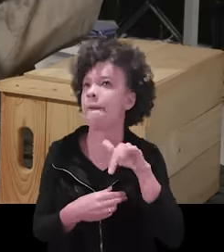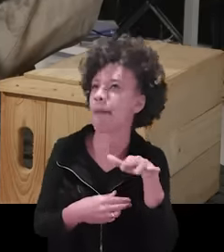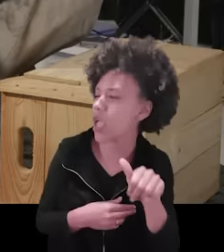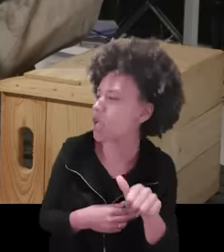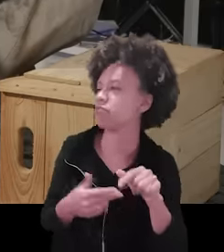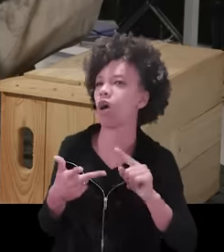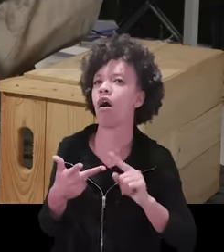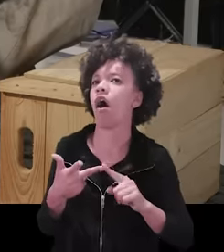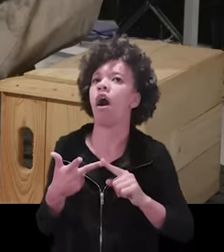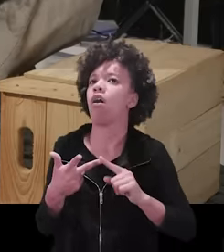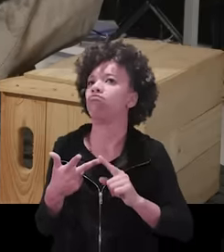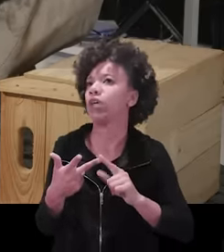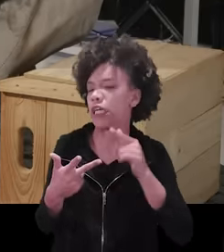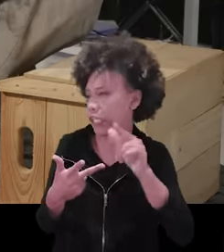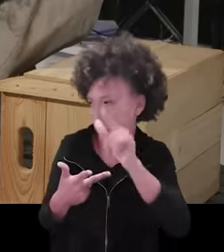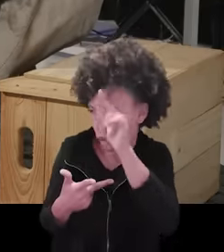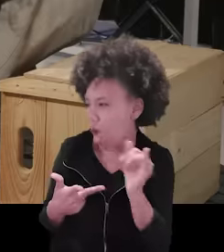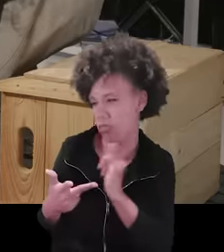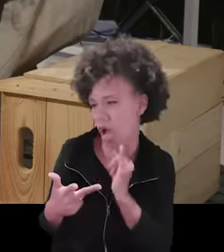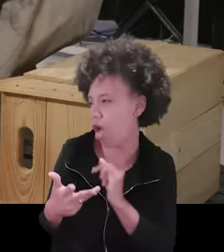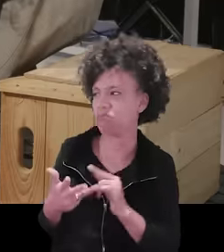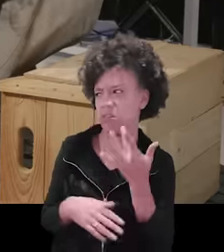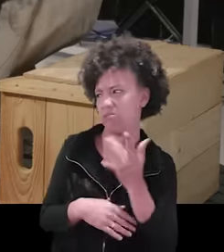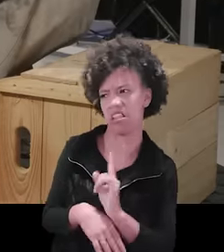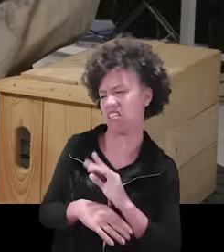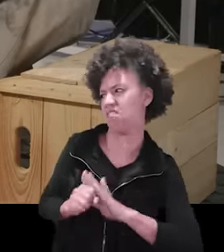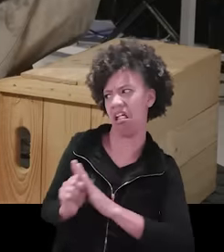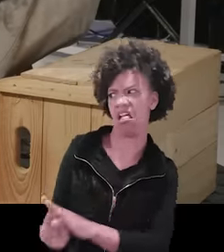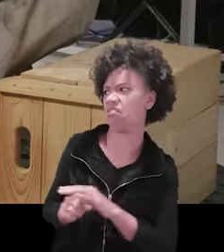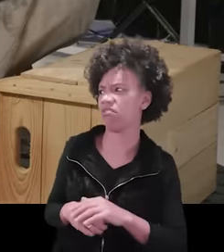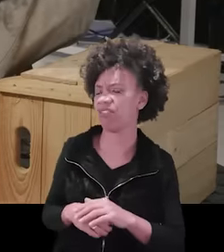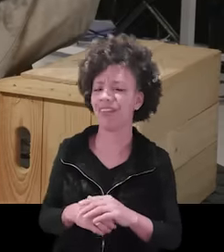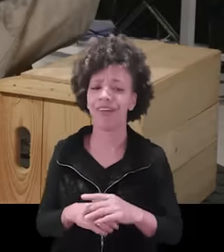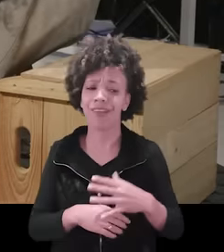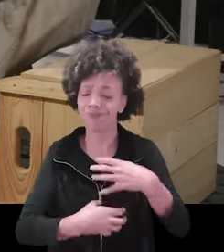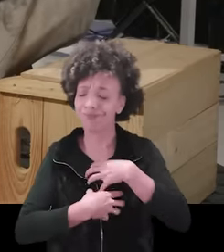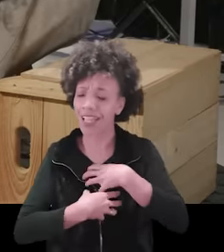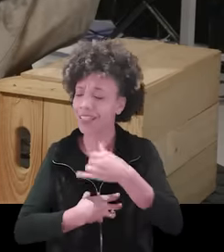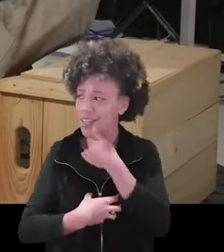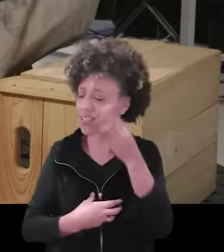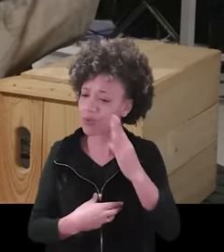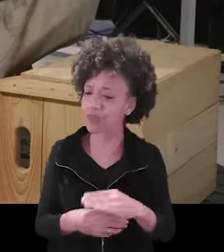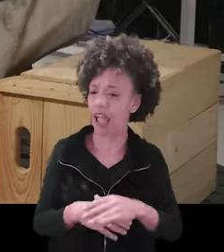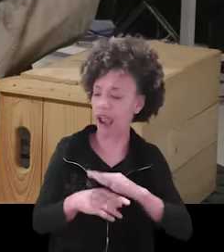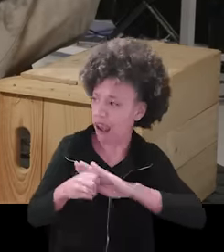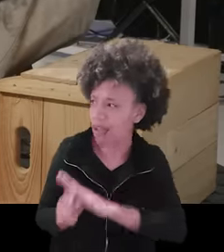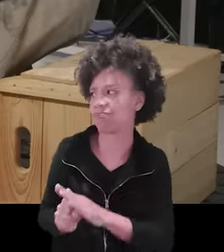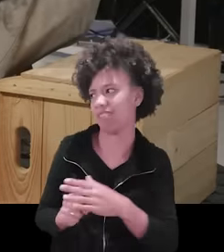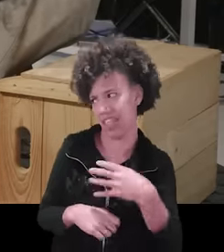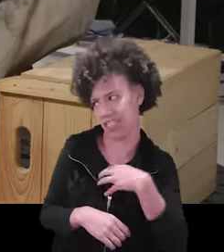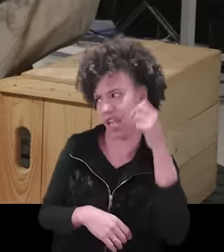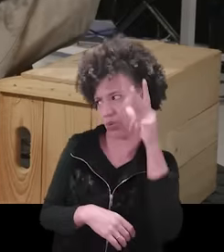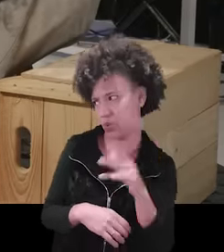o italiano Faria não conheço É achismo mas isso isso é triste de ver que a gente na hora H gente prejudica mais do que de vez Éden